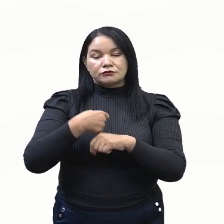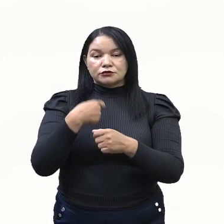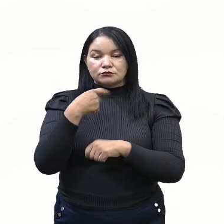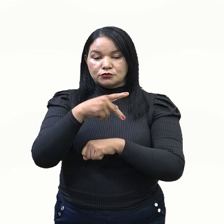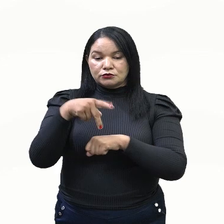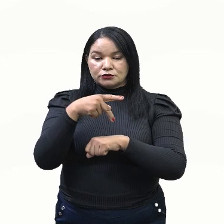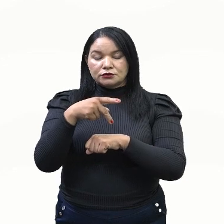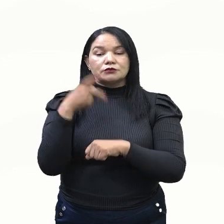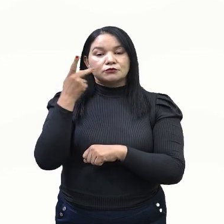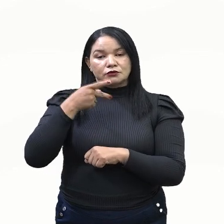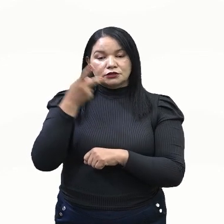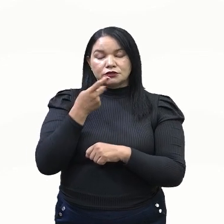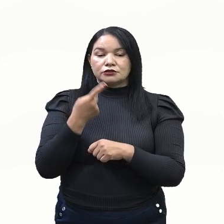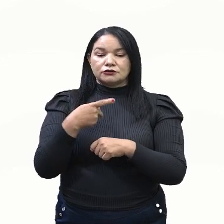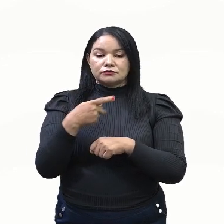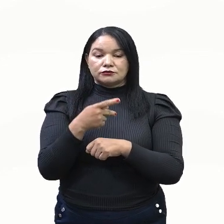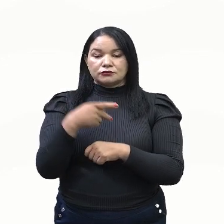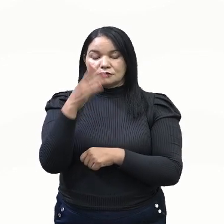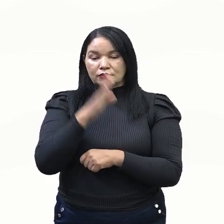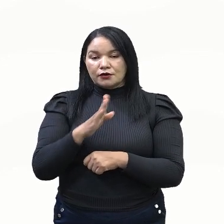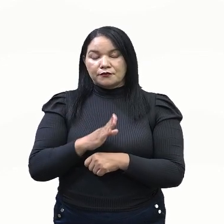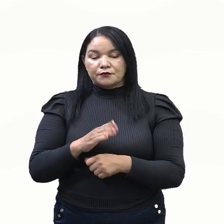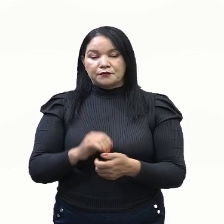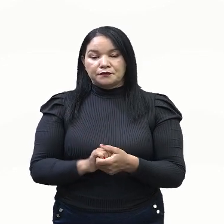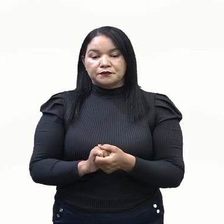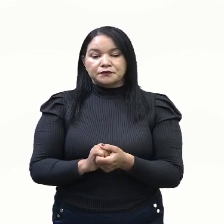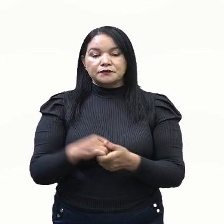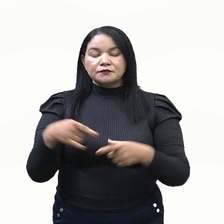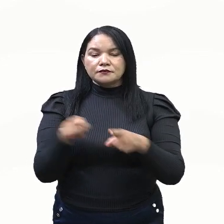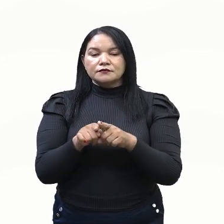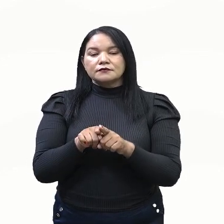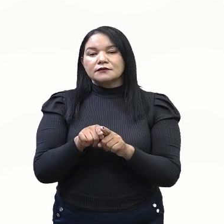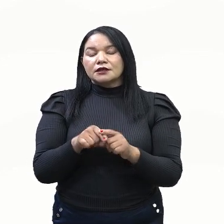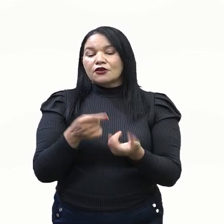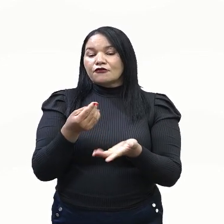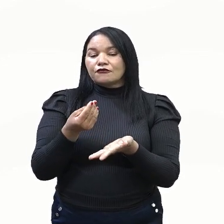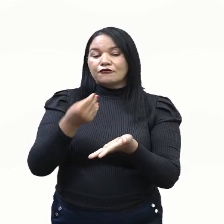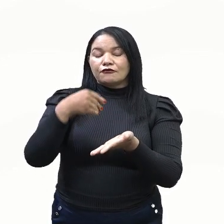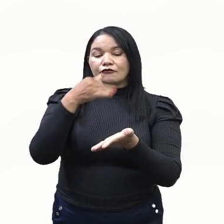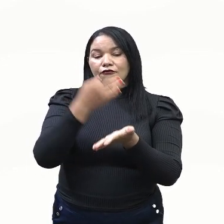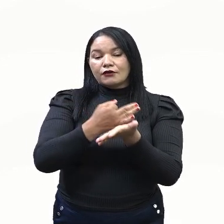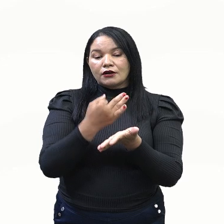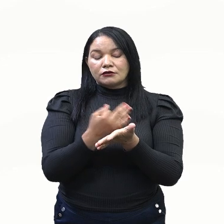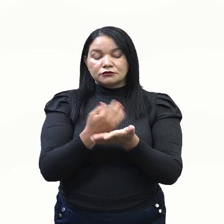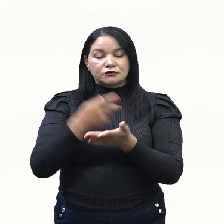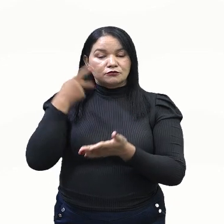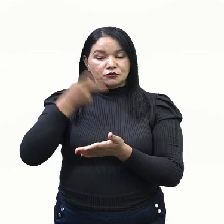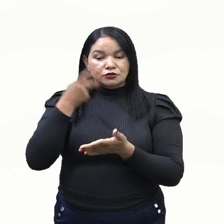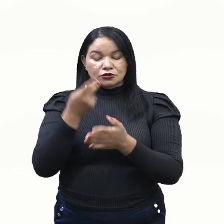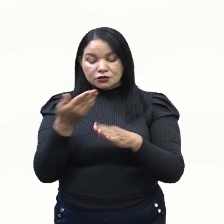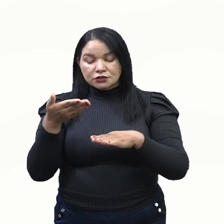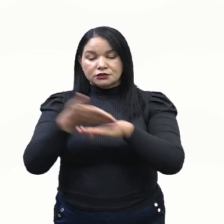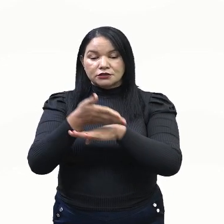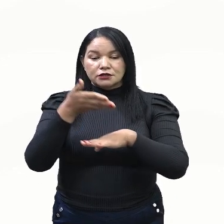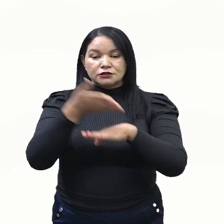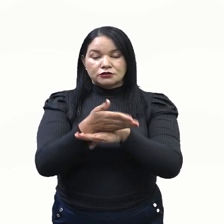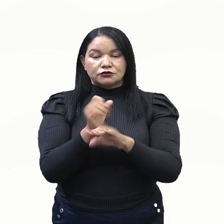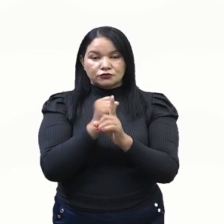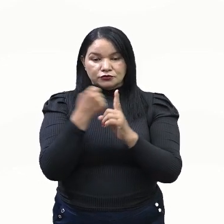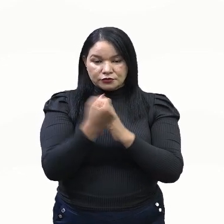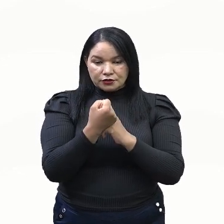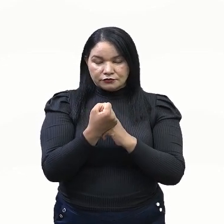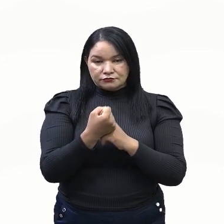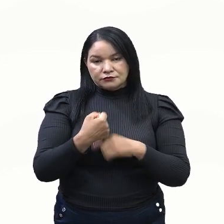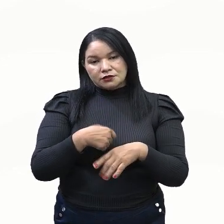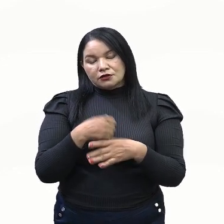território, ok? Então, haverá falta de políticas de inserção social, ou seja, o